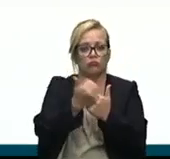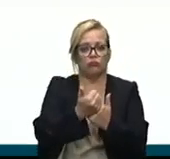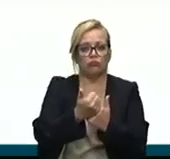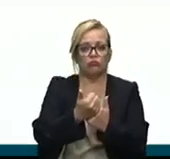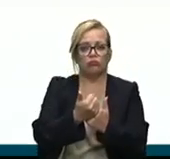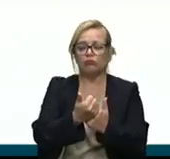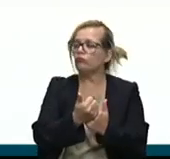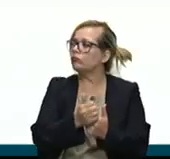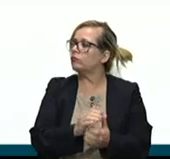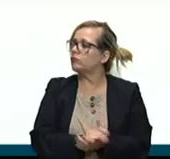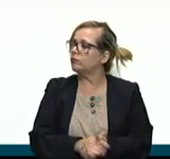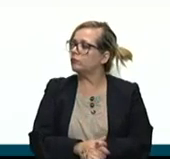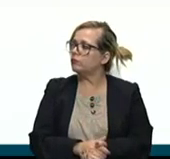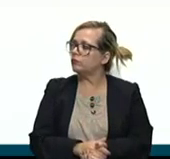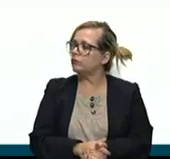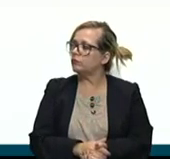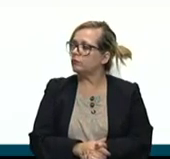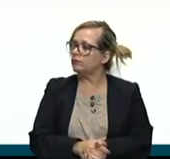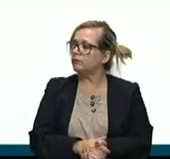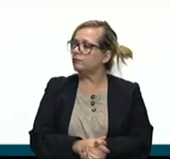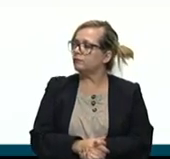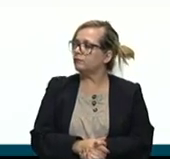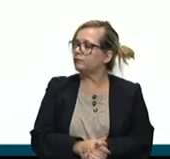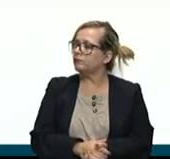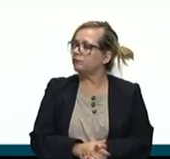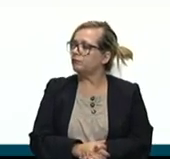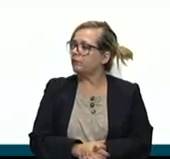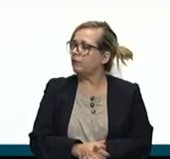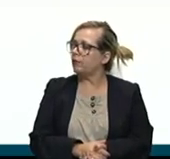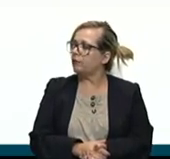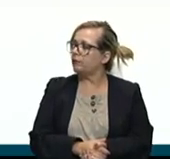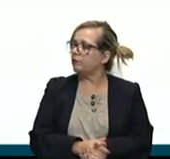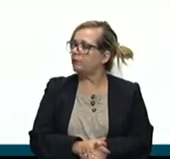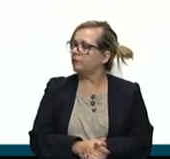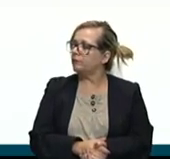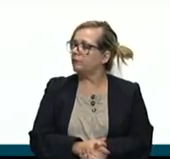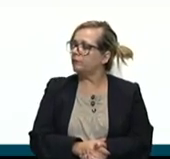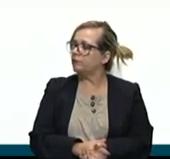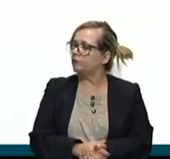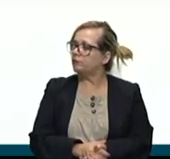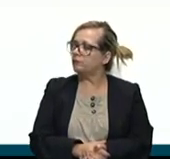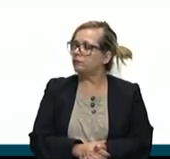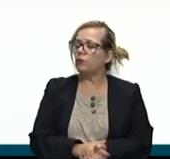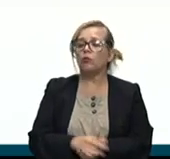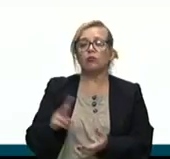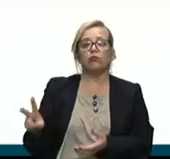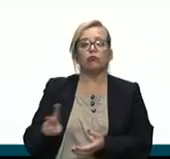SQ de x, o 5, e no SQ de y,